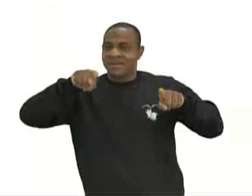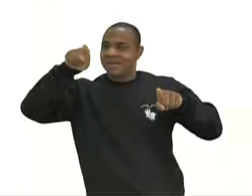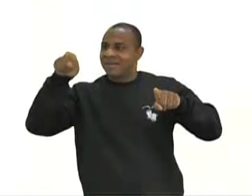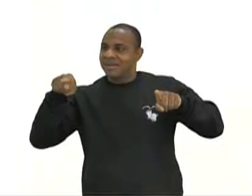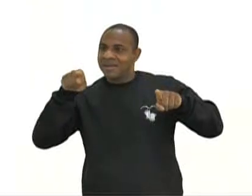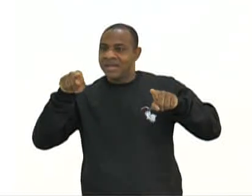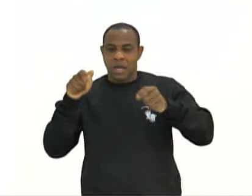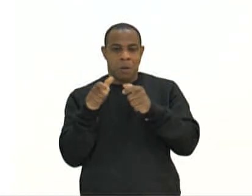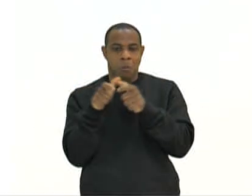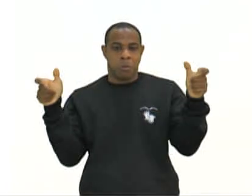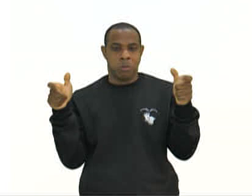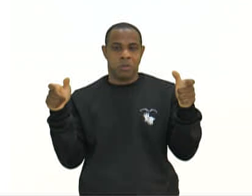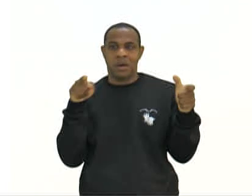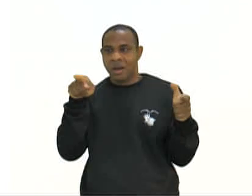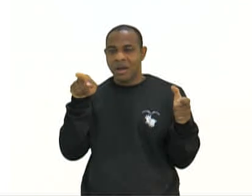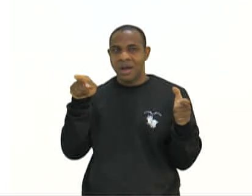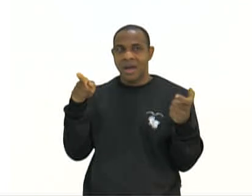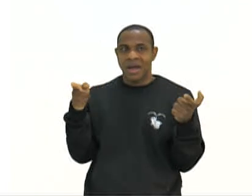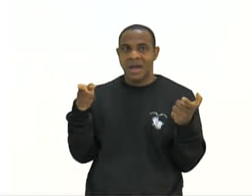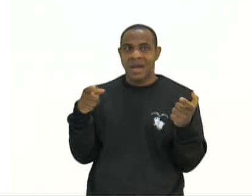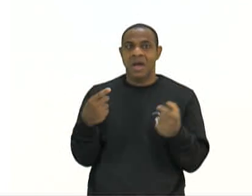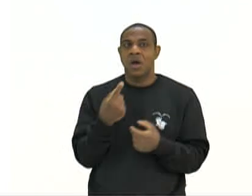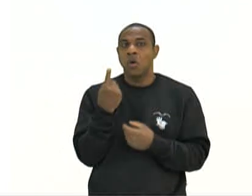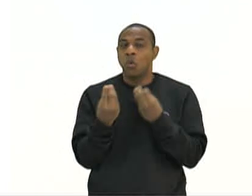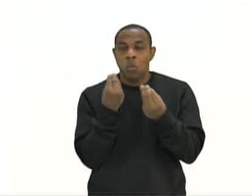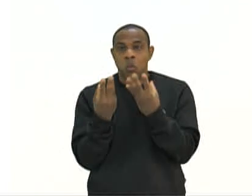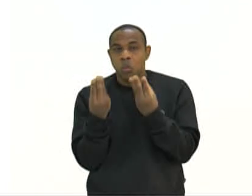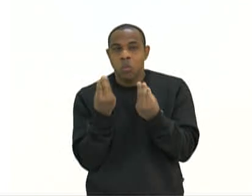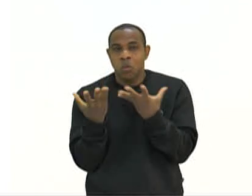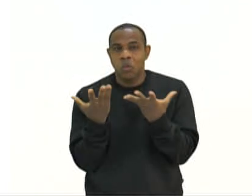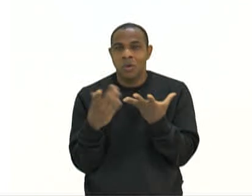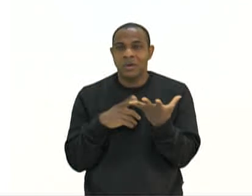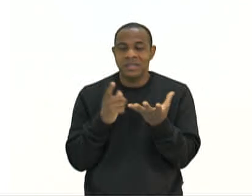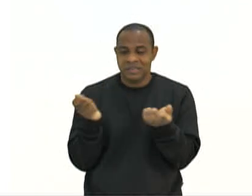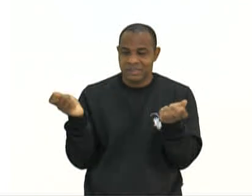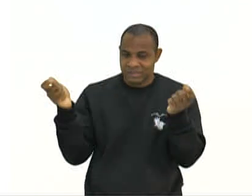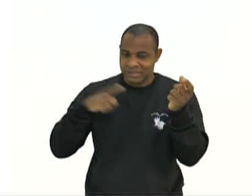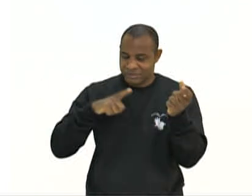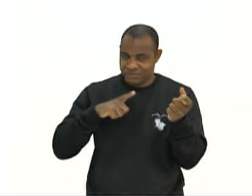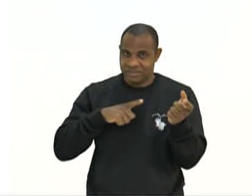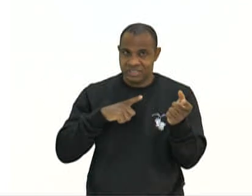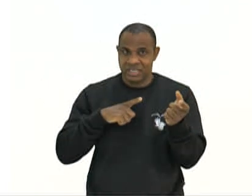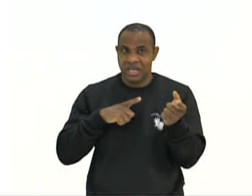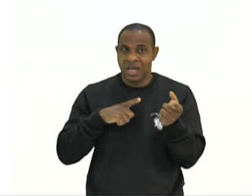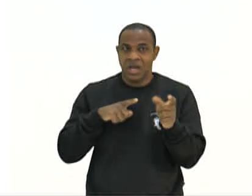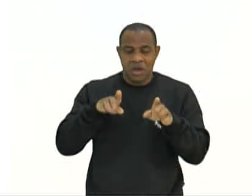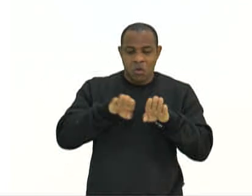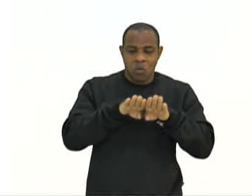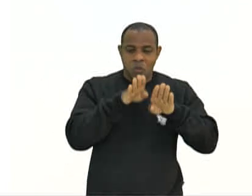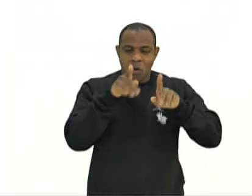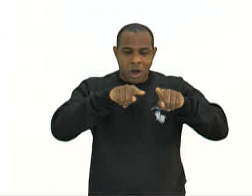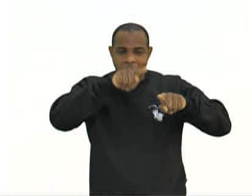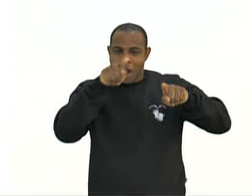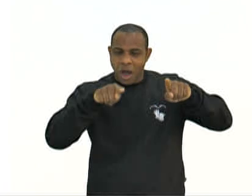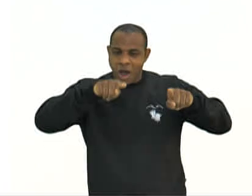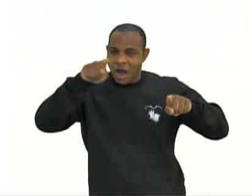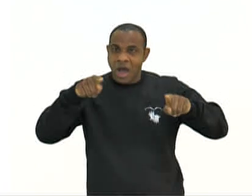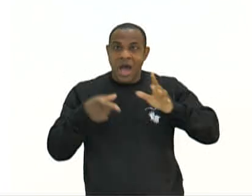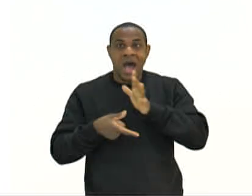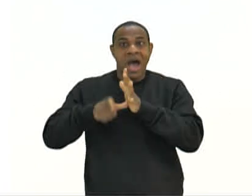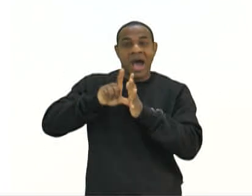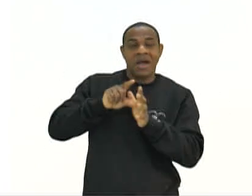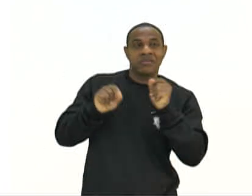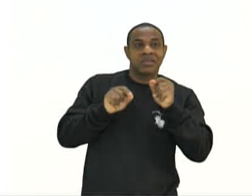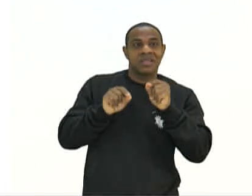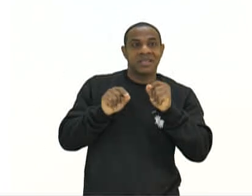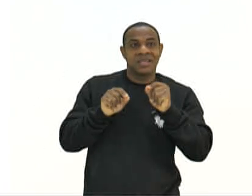tornou-se maior, comparativamente ao que possuía o trem de ondas antes da refração. A